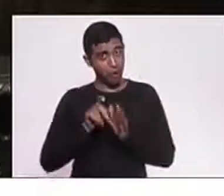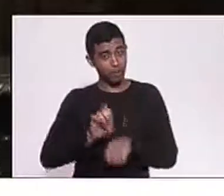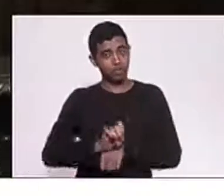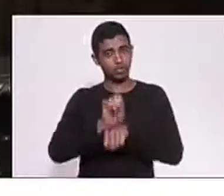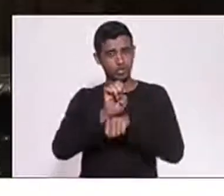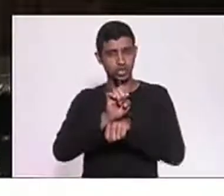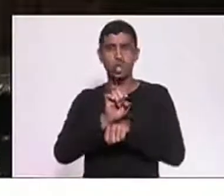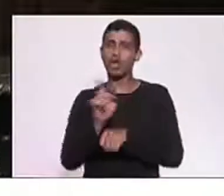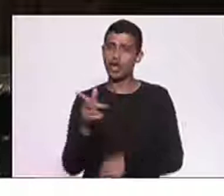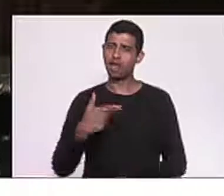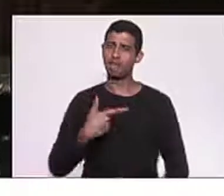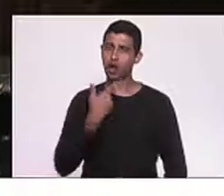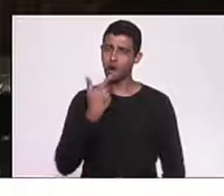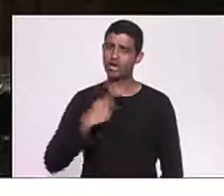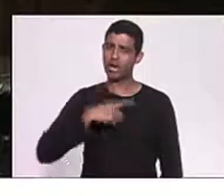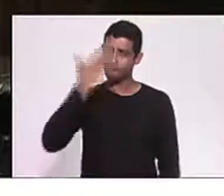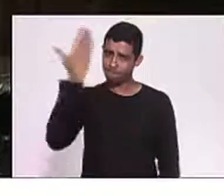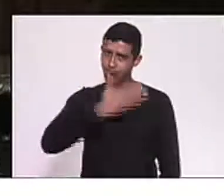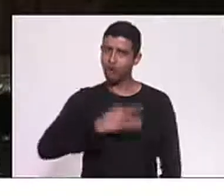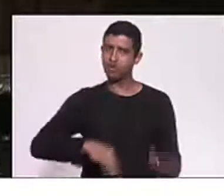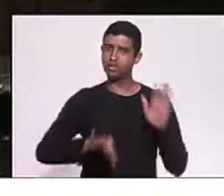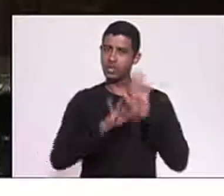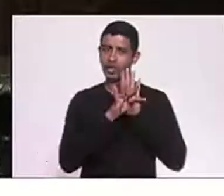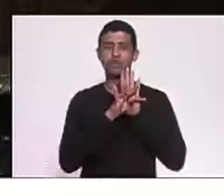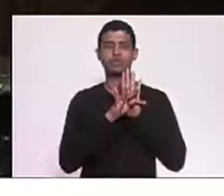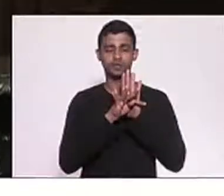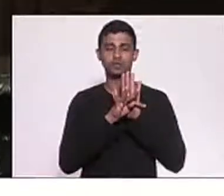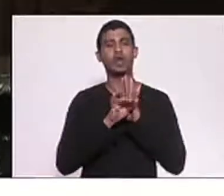com prova técnica, que